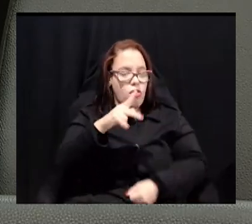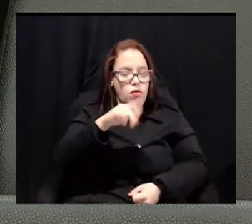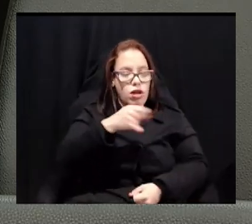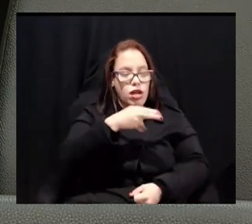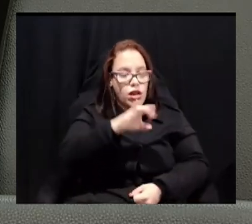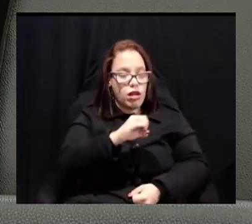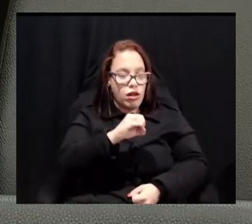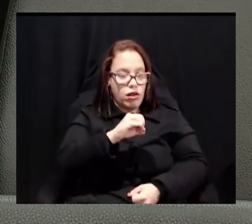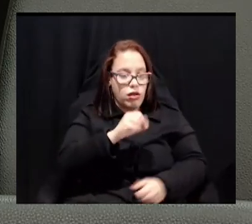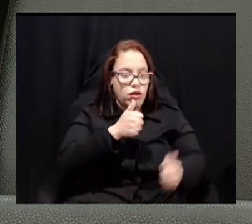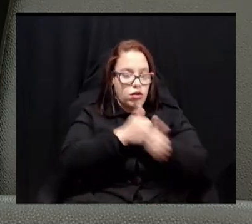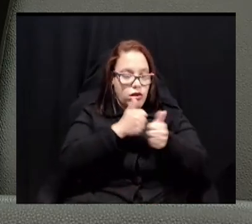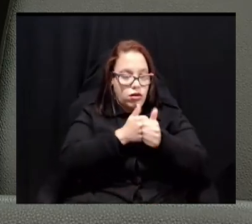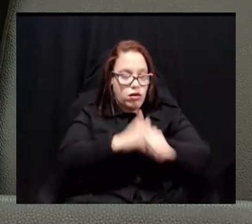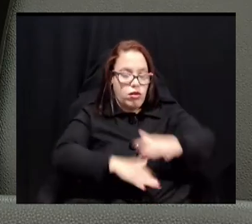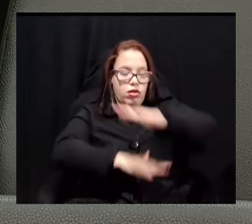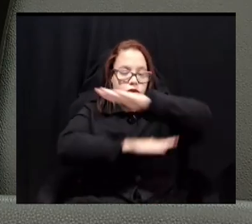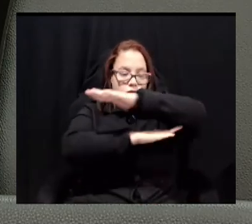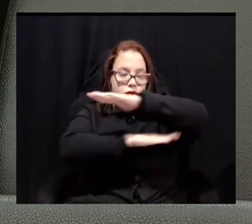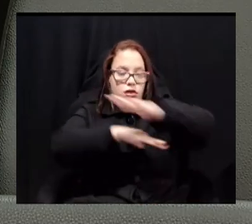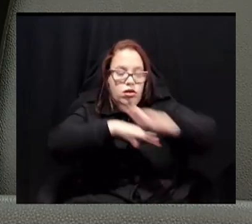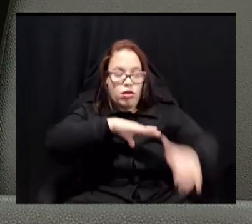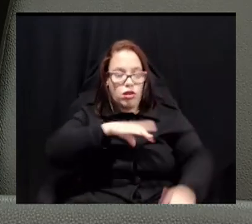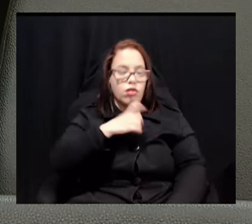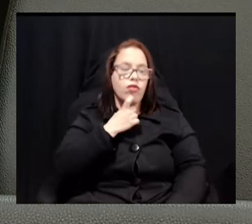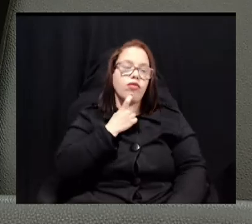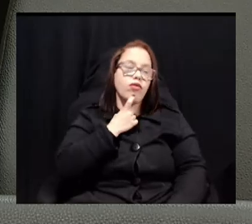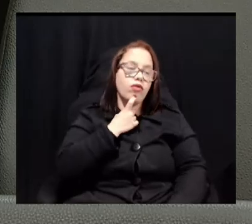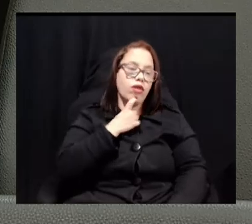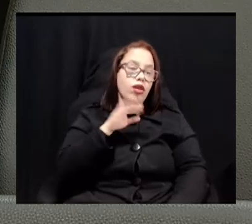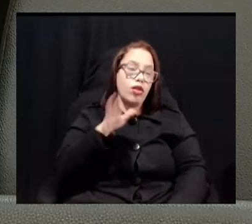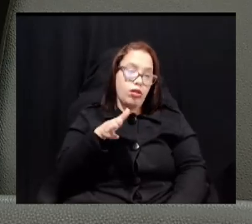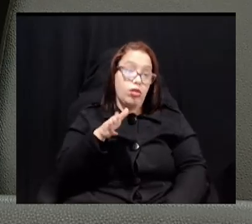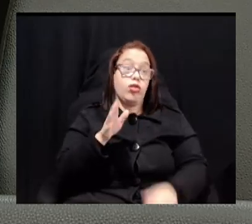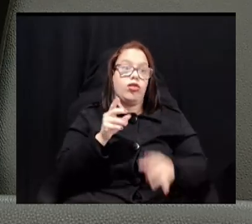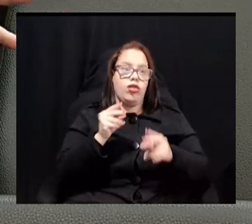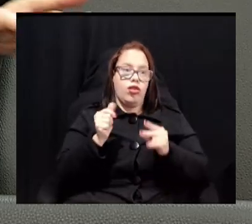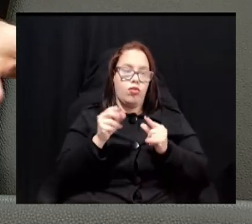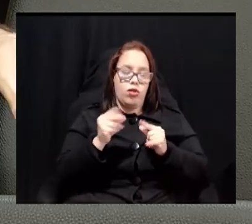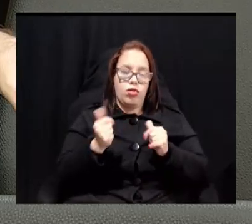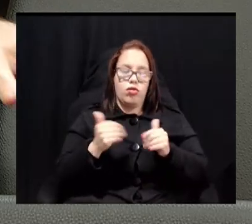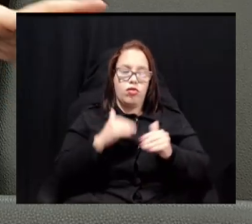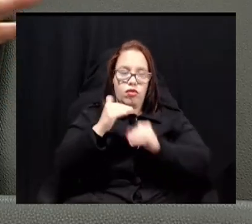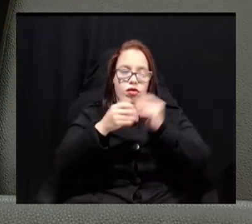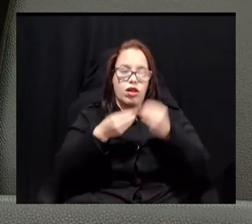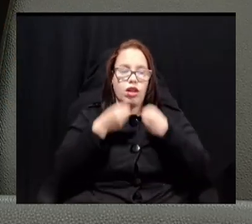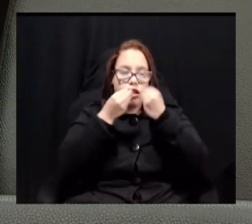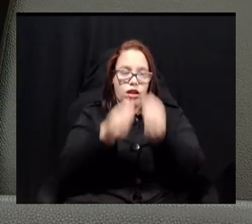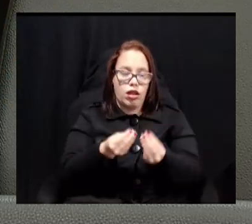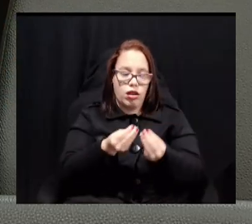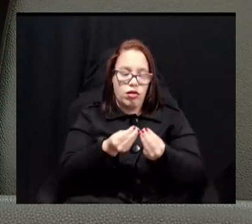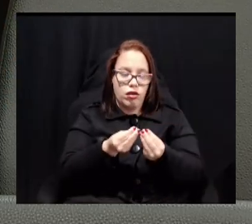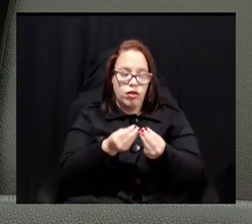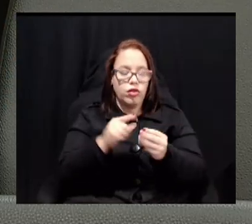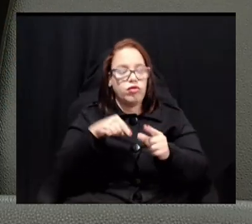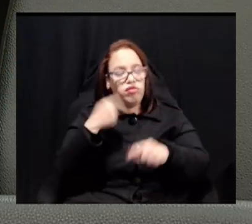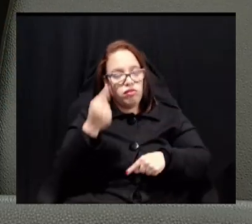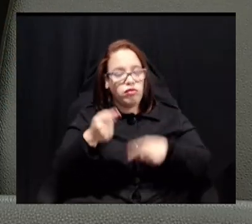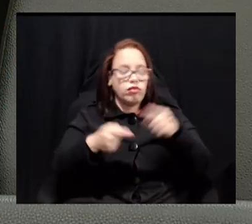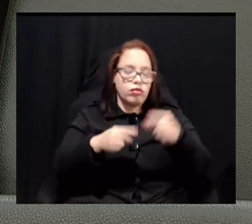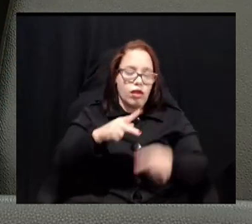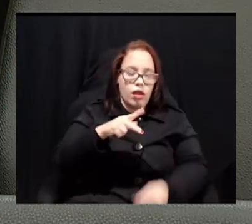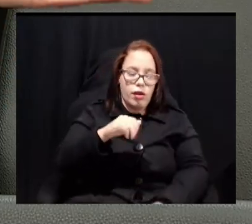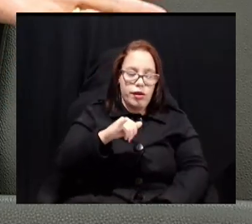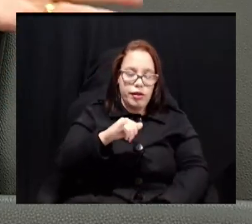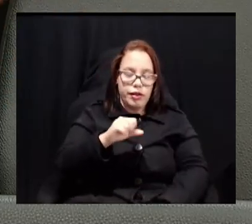proximidade da Câmara Municipal, inclusive. Está já adiantada, vai ser entregue. Vão existir outros piscinões também, não só